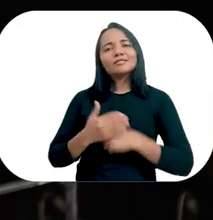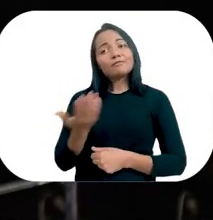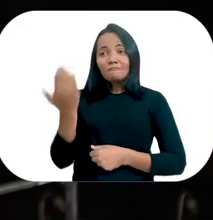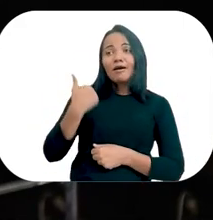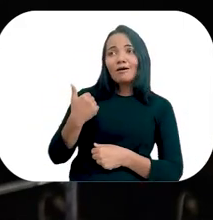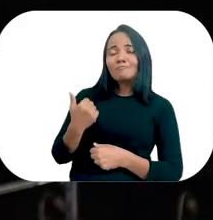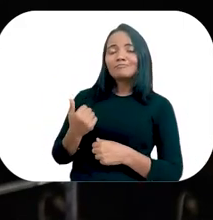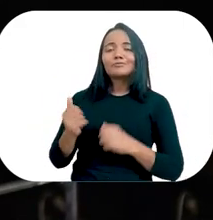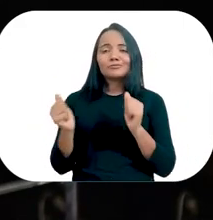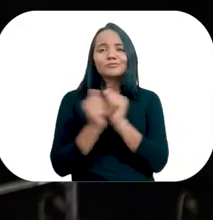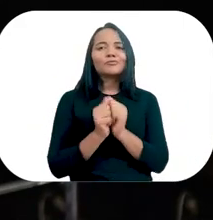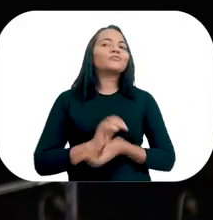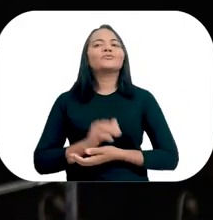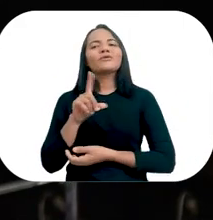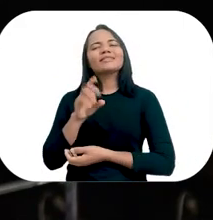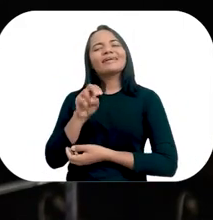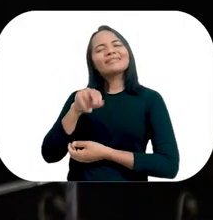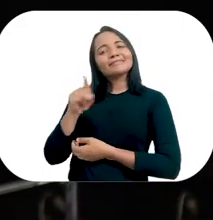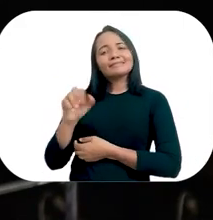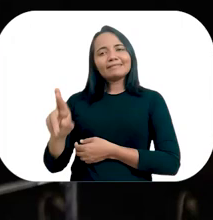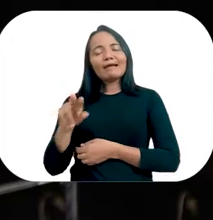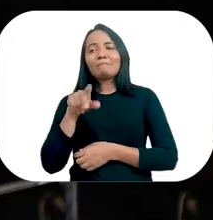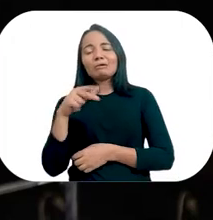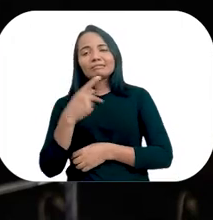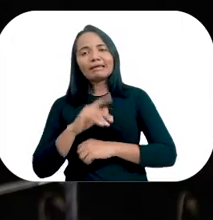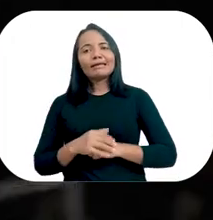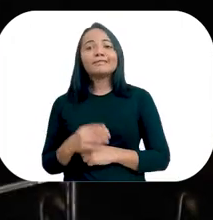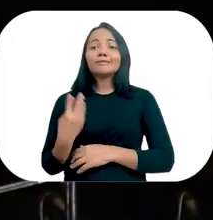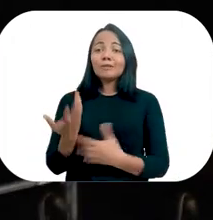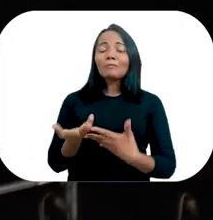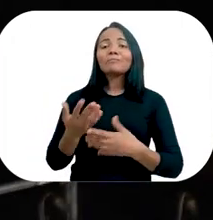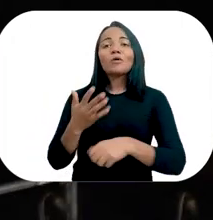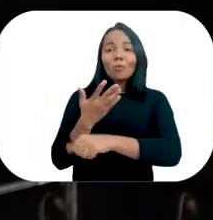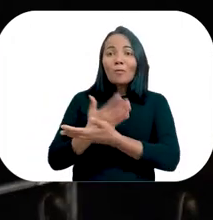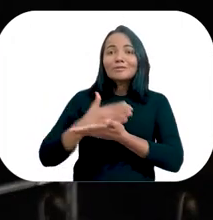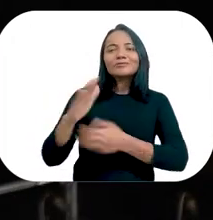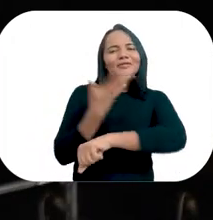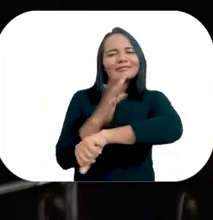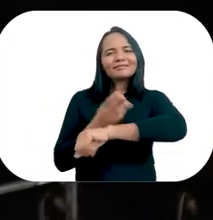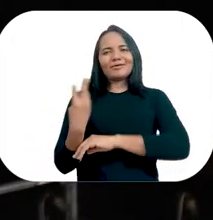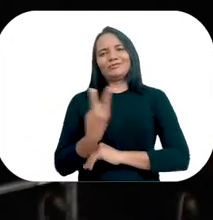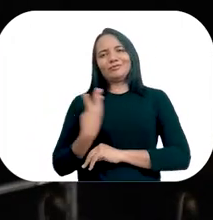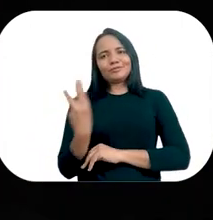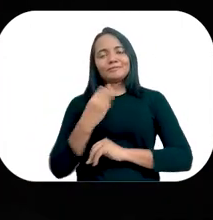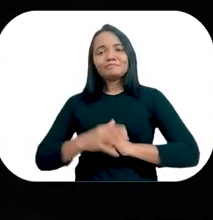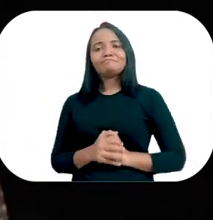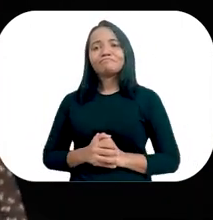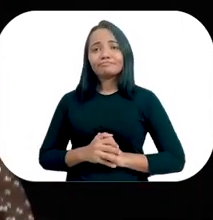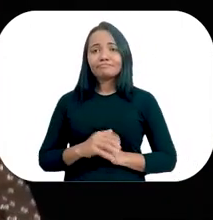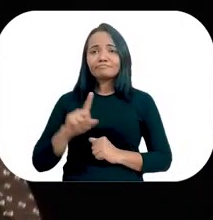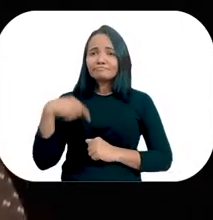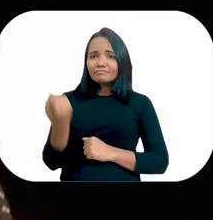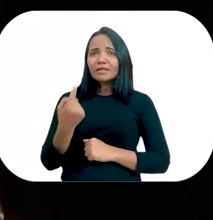Eu disse, vamos. Chamei o Denizar, que é o irmão dele. E a gente começou a ensaiar, nós três. E depois eu chamei,